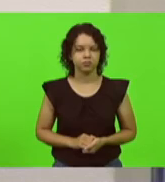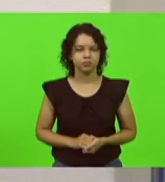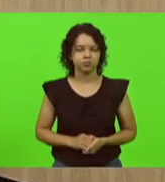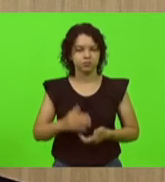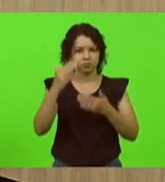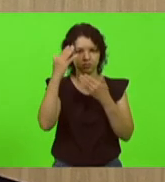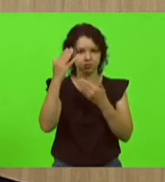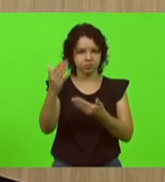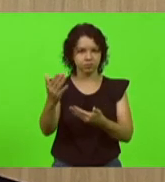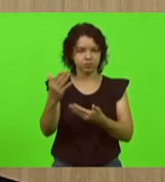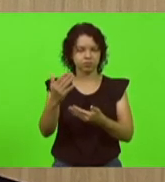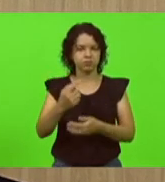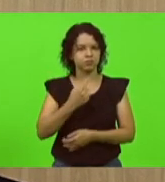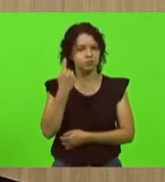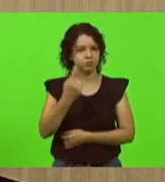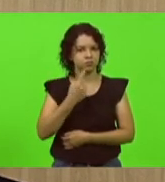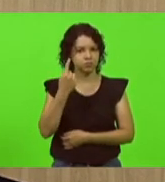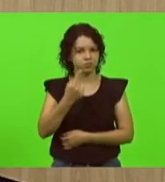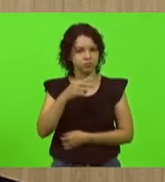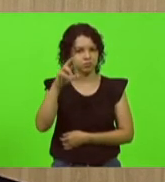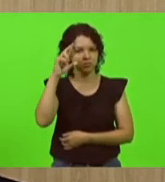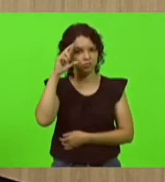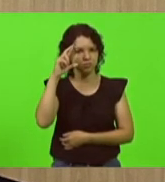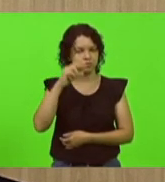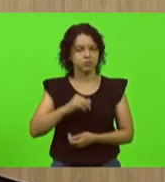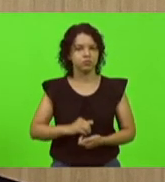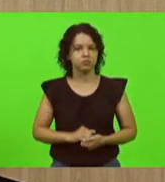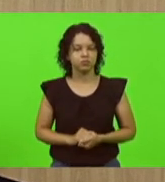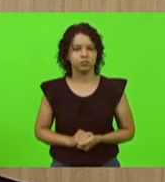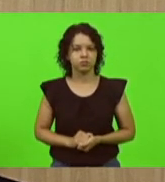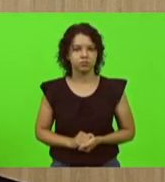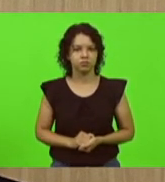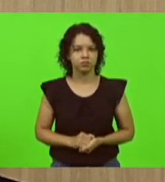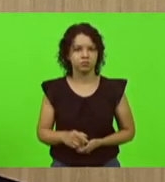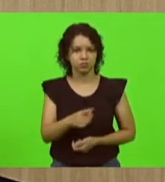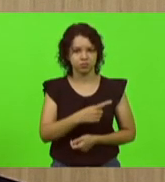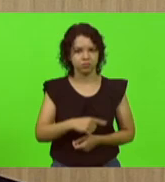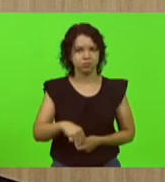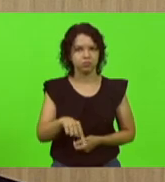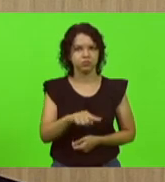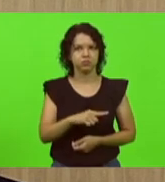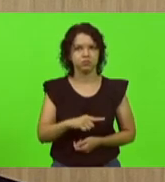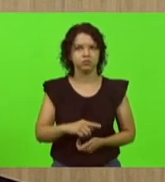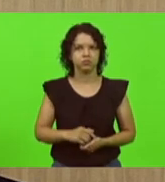Obrigado, deputado Ricardo Alba. Nós assumimos